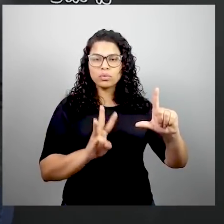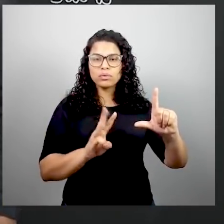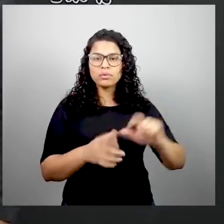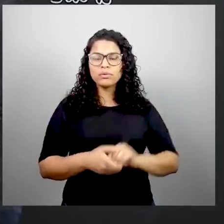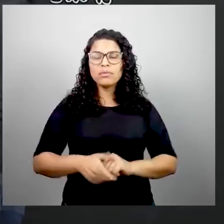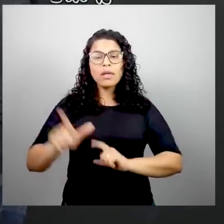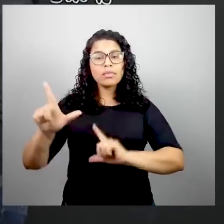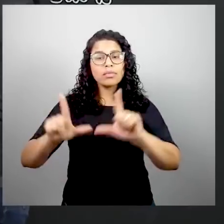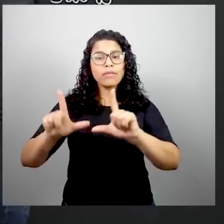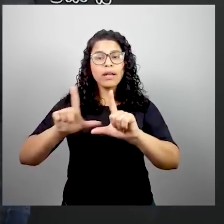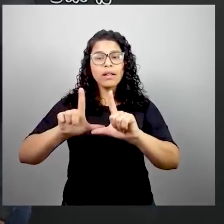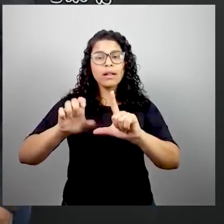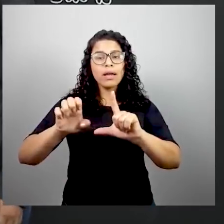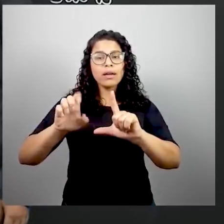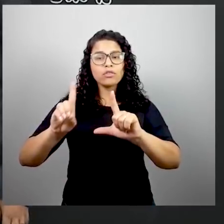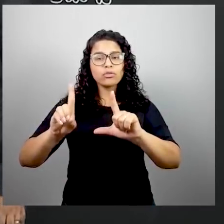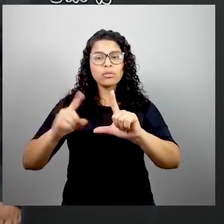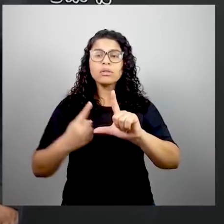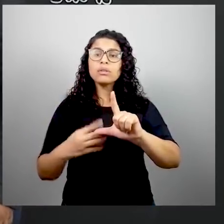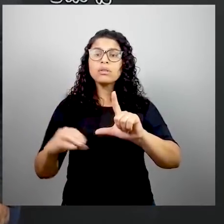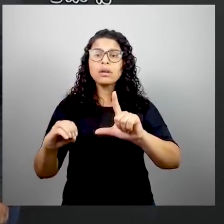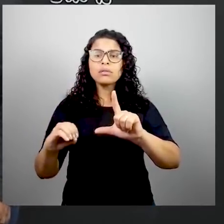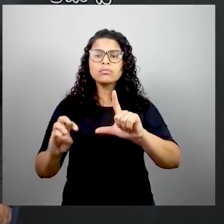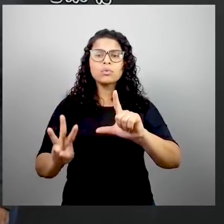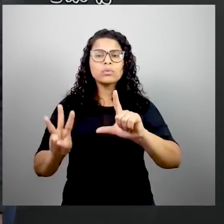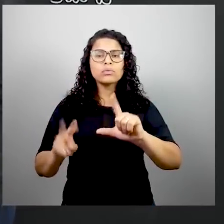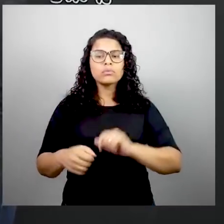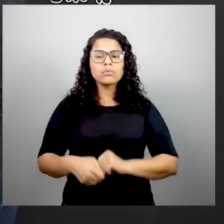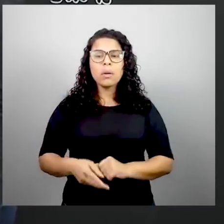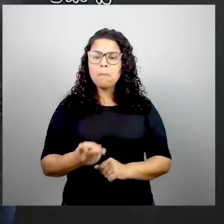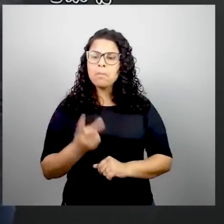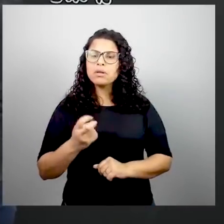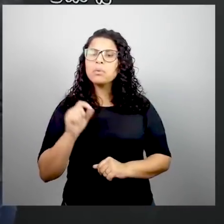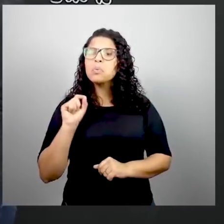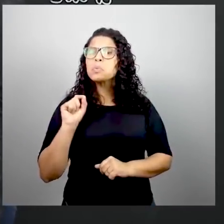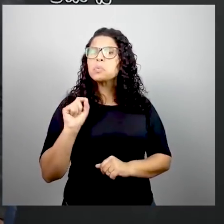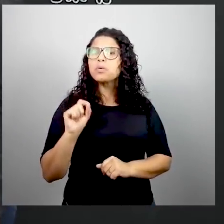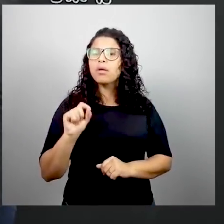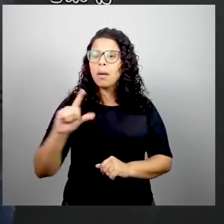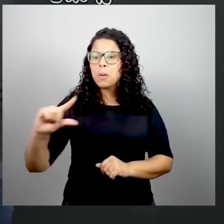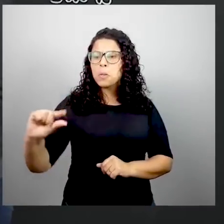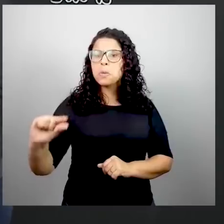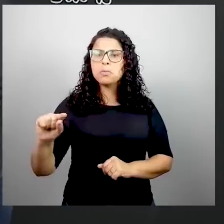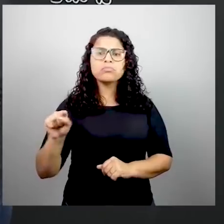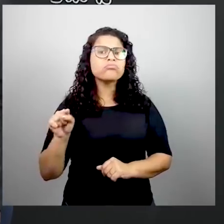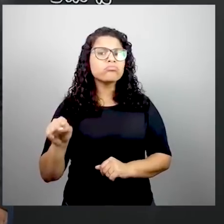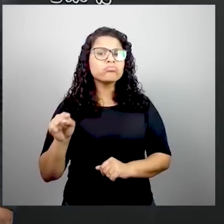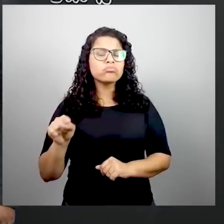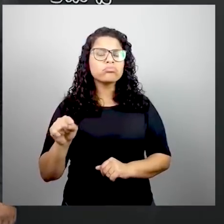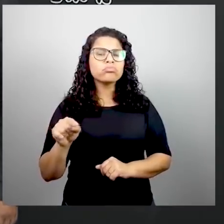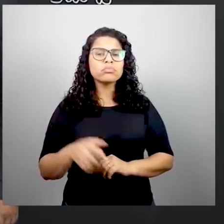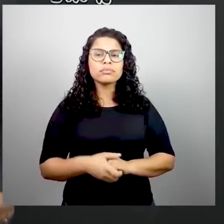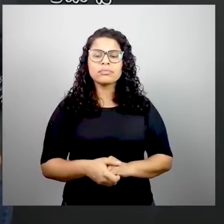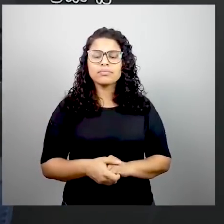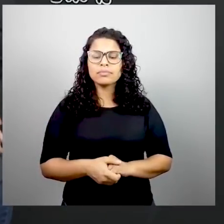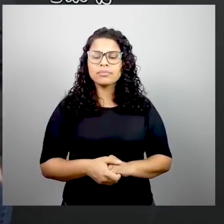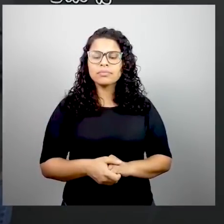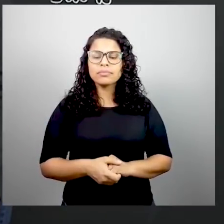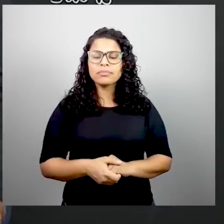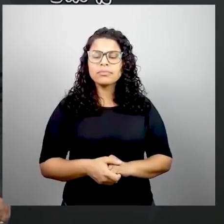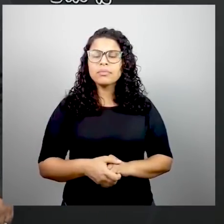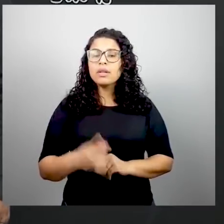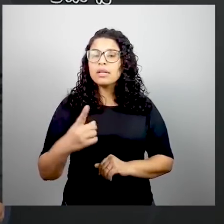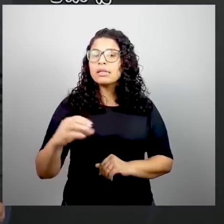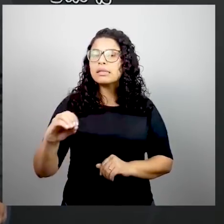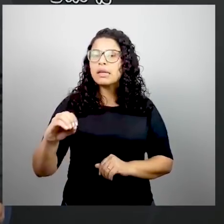120 watts e a de LED é de 100. Logo de cara você já sabe, opa, se são a mesma polegada, é melhor ficar com a de 100. Aí você fala